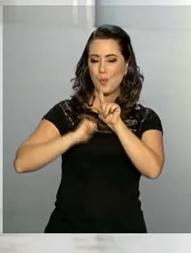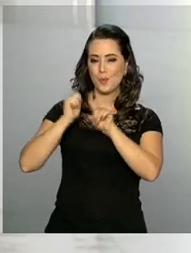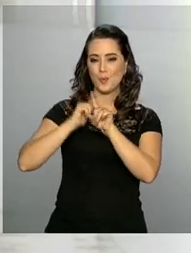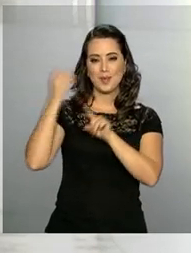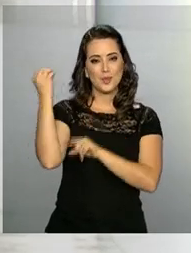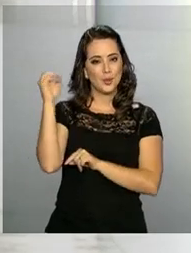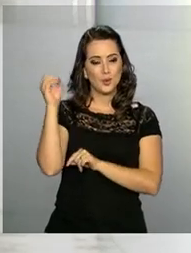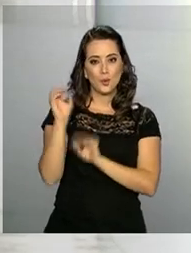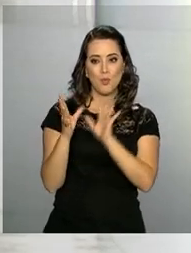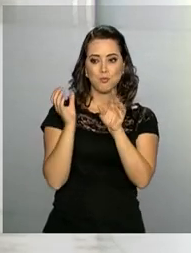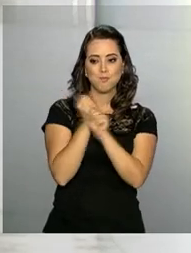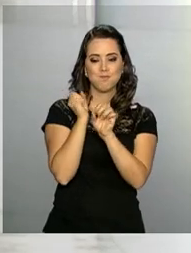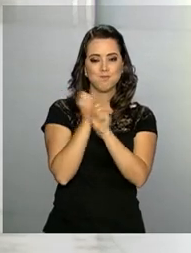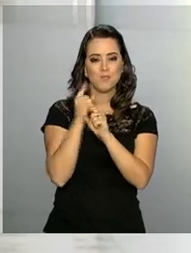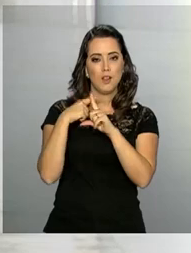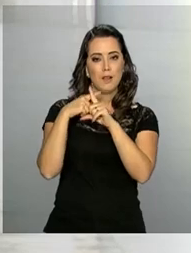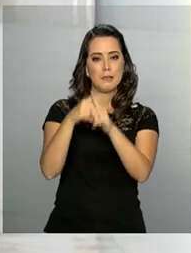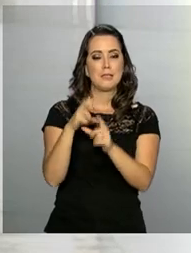saldo positivo de